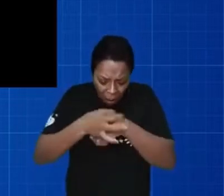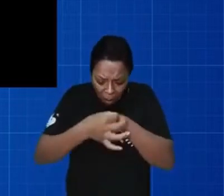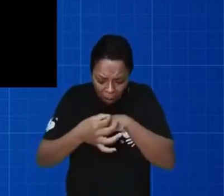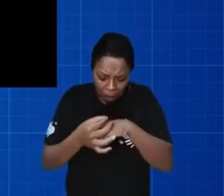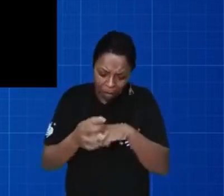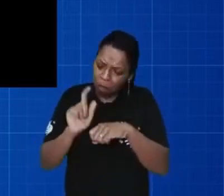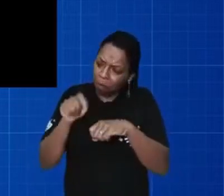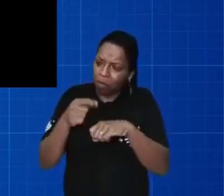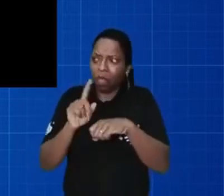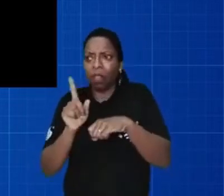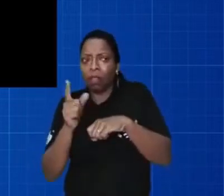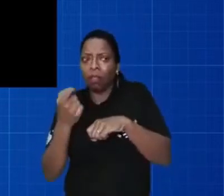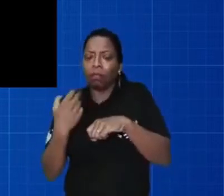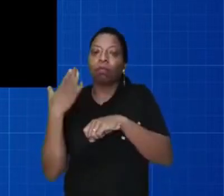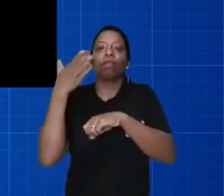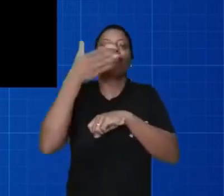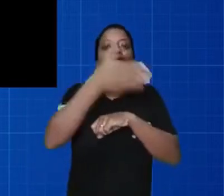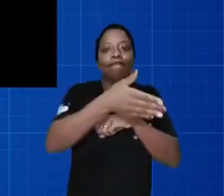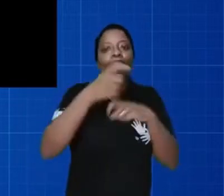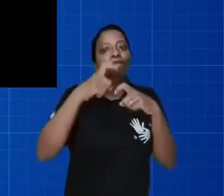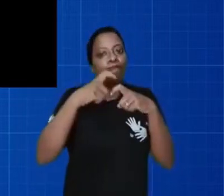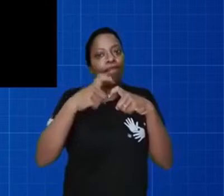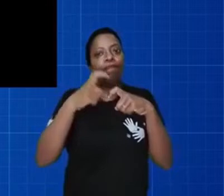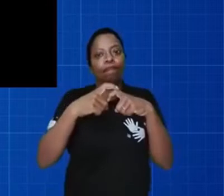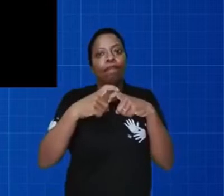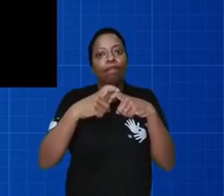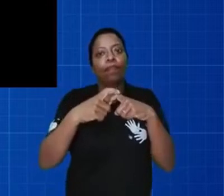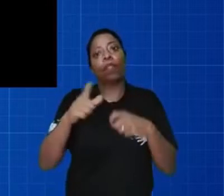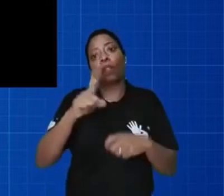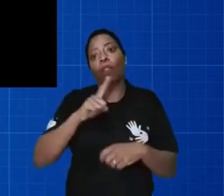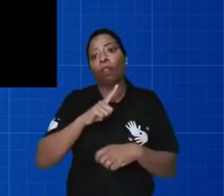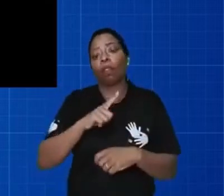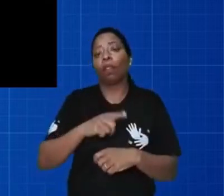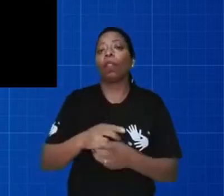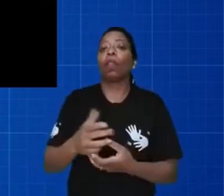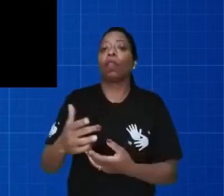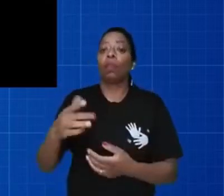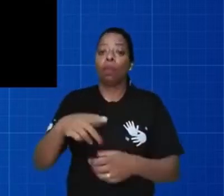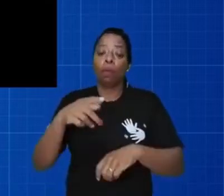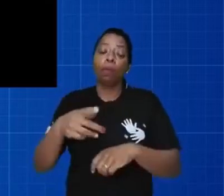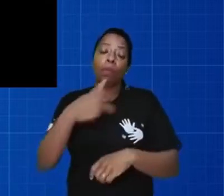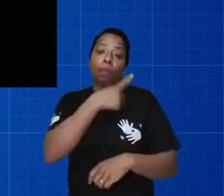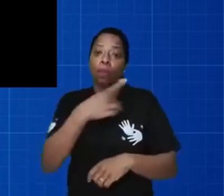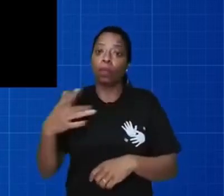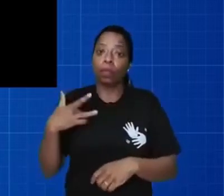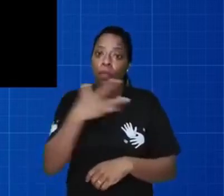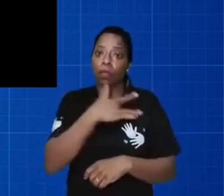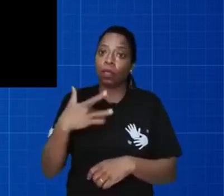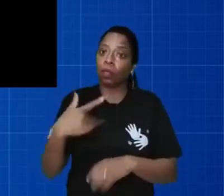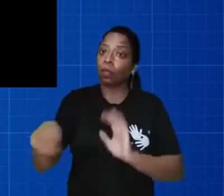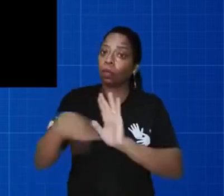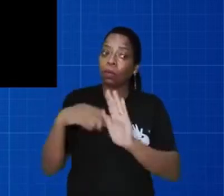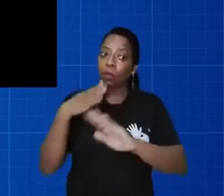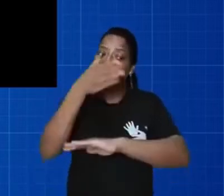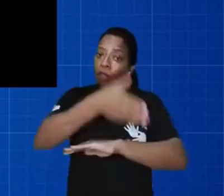de saúde próxima da população, que pode então estar procurando, né, e conversando com um profissional de saúde, tá